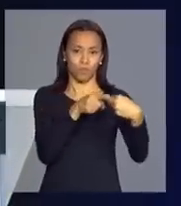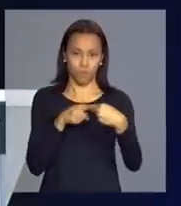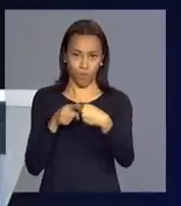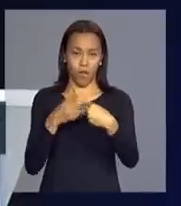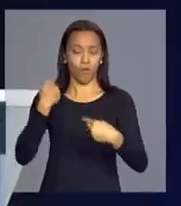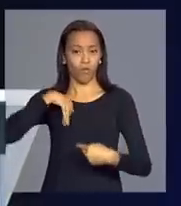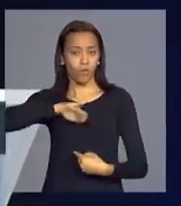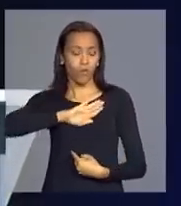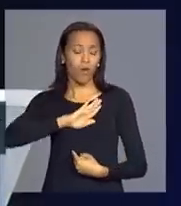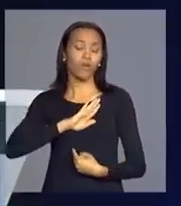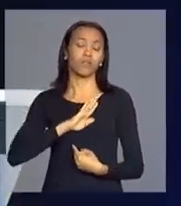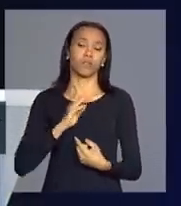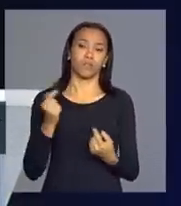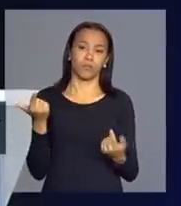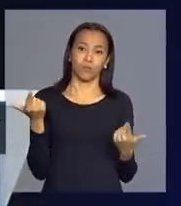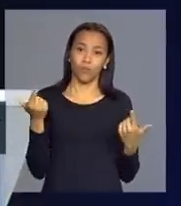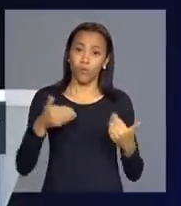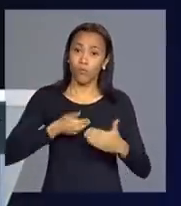construímos